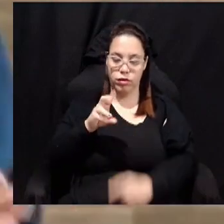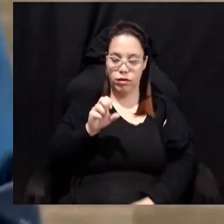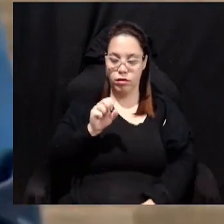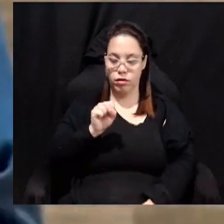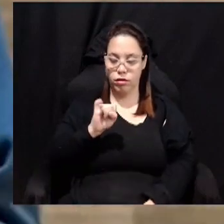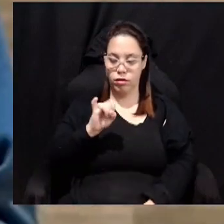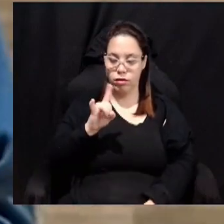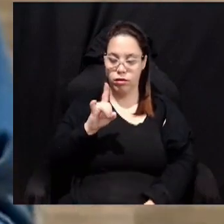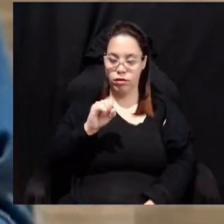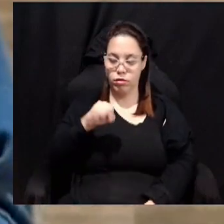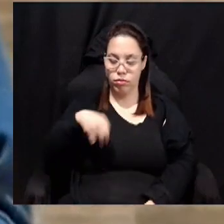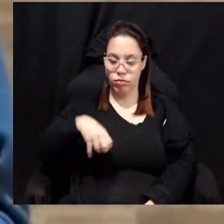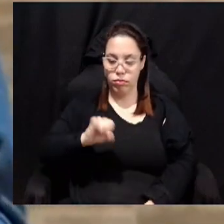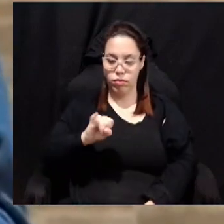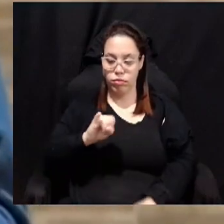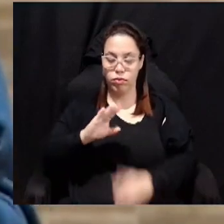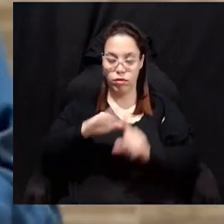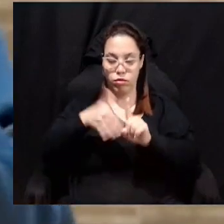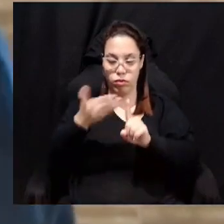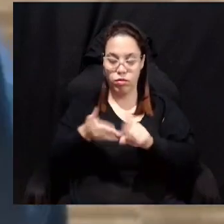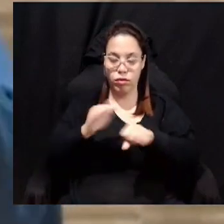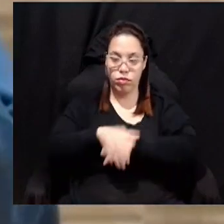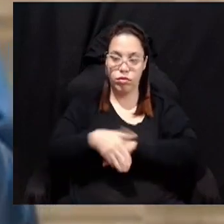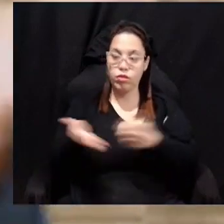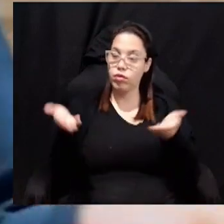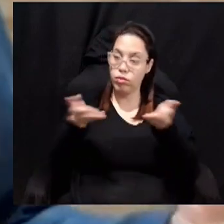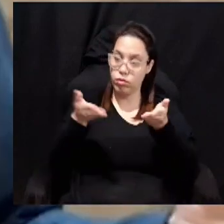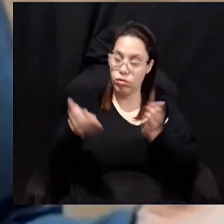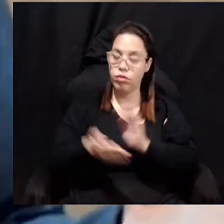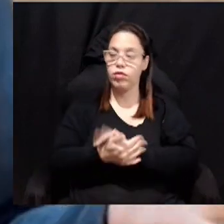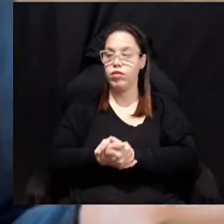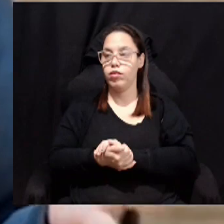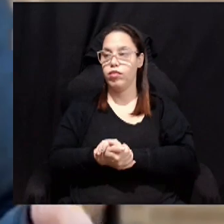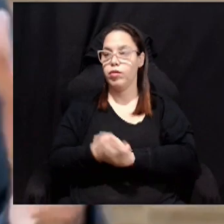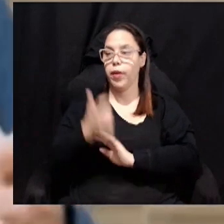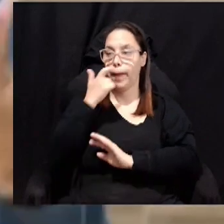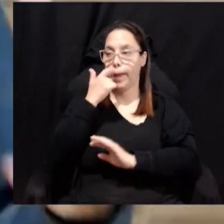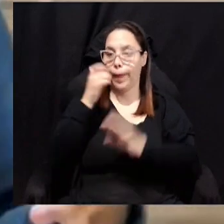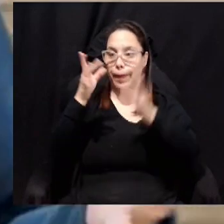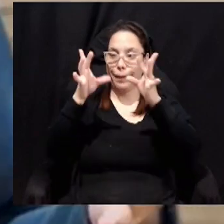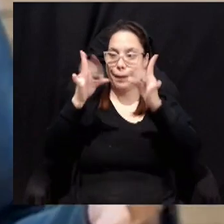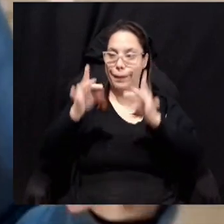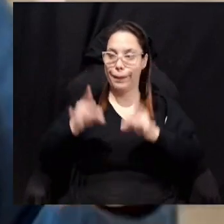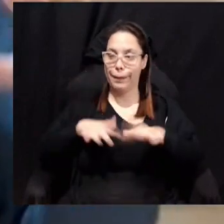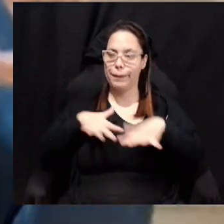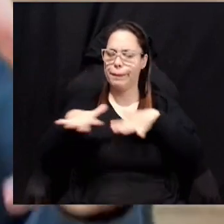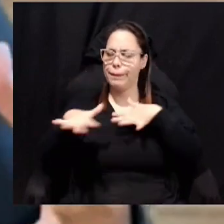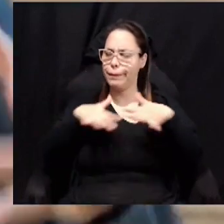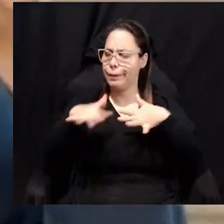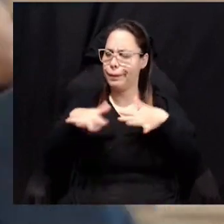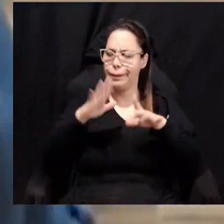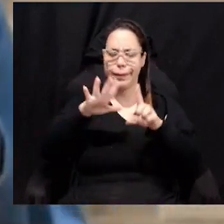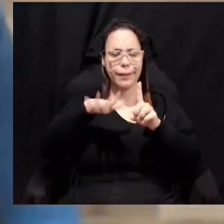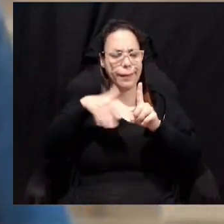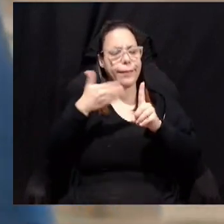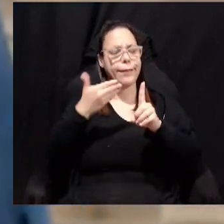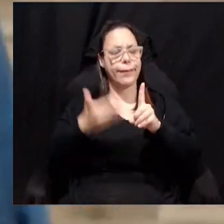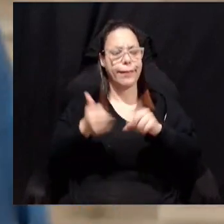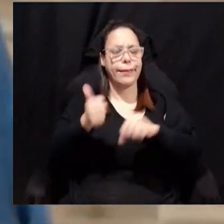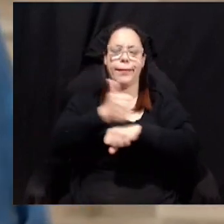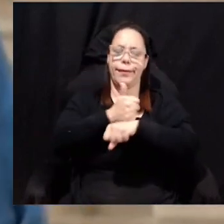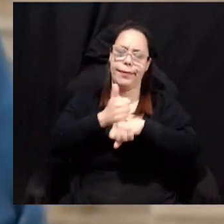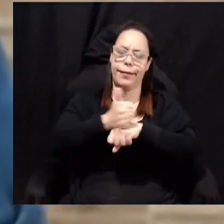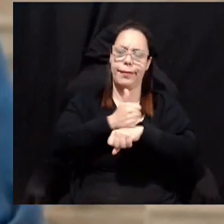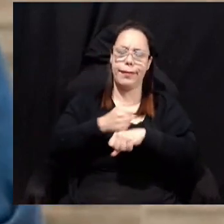dos homenageados na noite de hoje, dizer o quanto é especial esse momento, o momento de homenagear profissionais tão essenciais